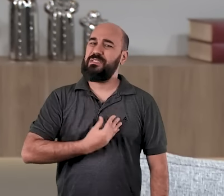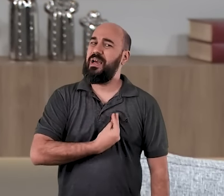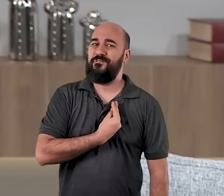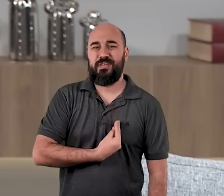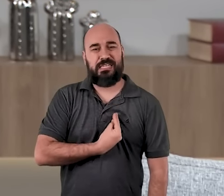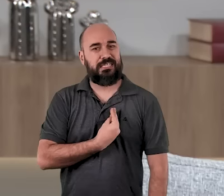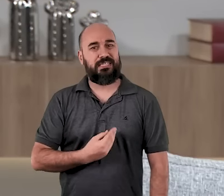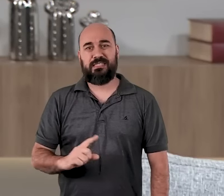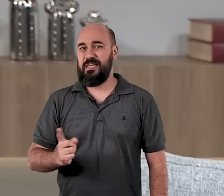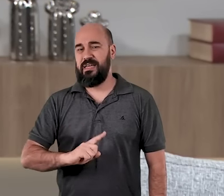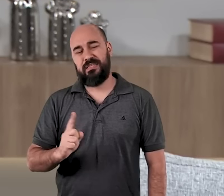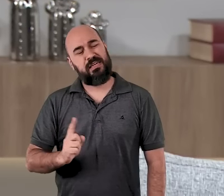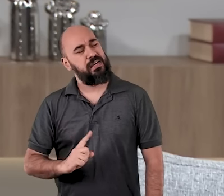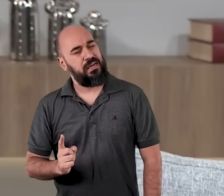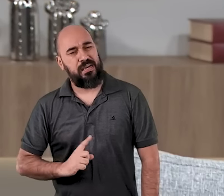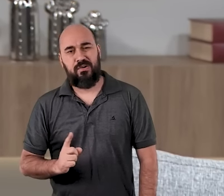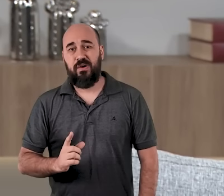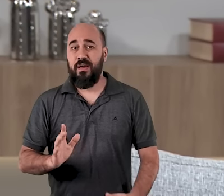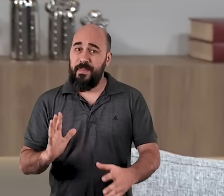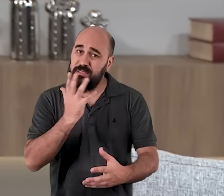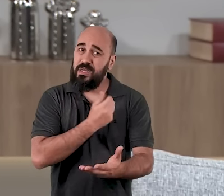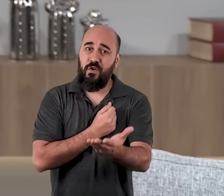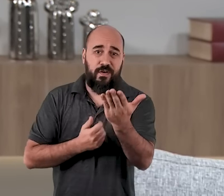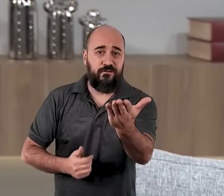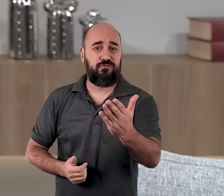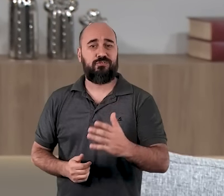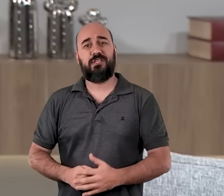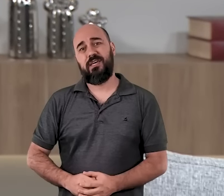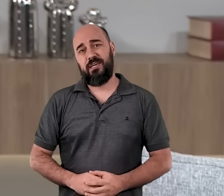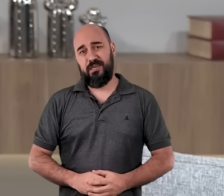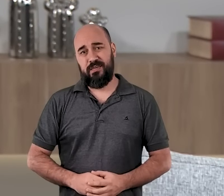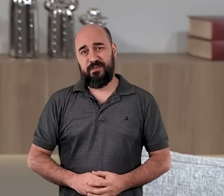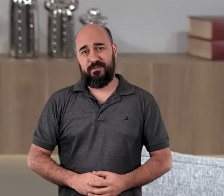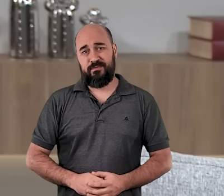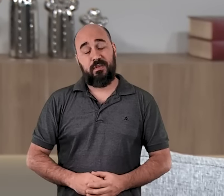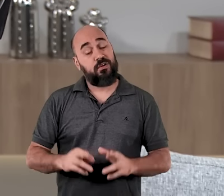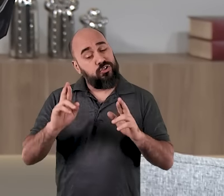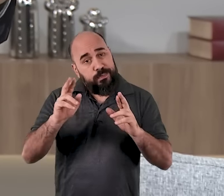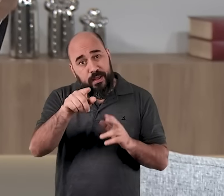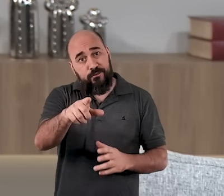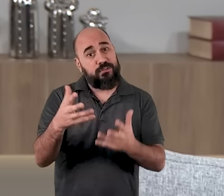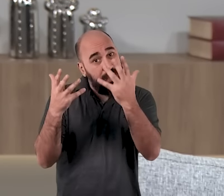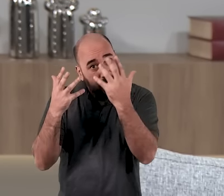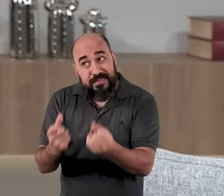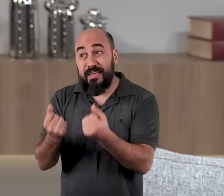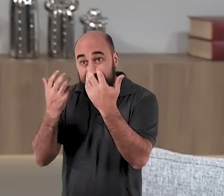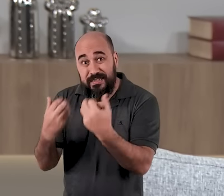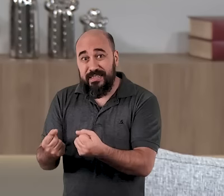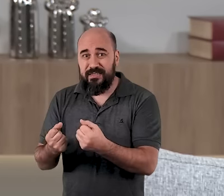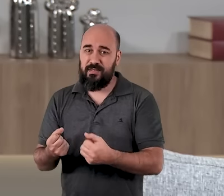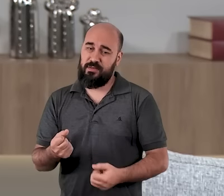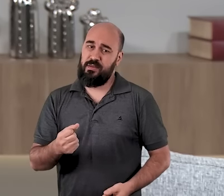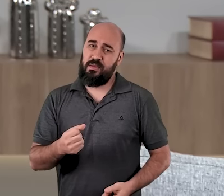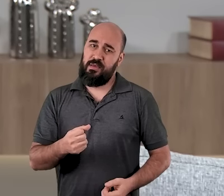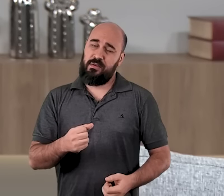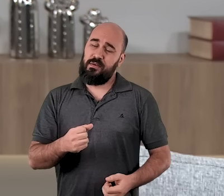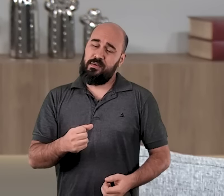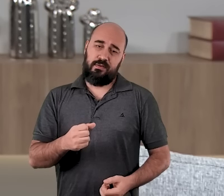do nosso coração, não. Tomara que seja para a salvação, para a santificação, para a vida